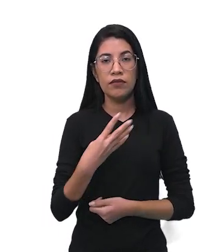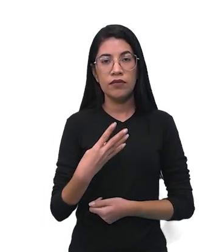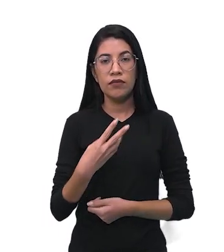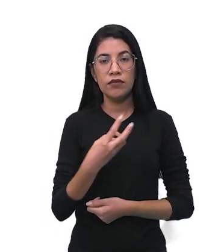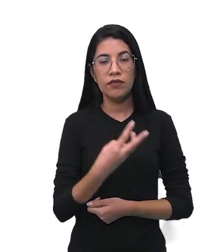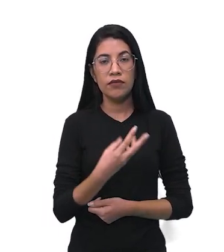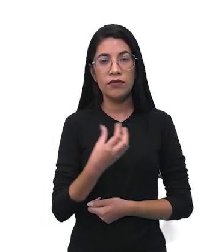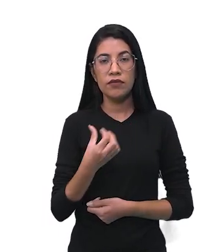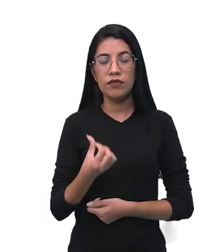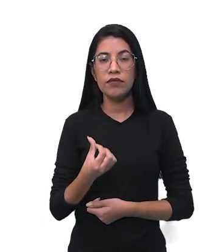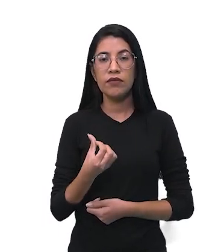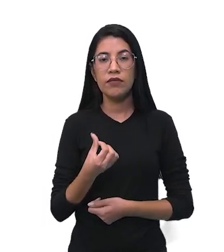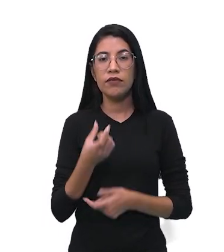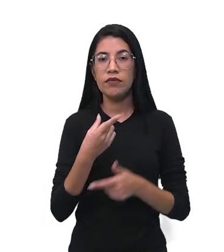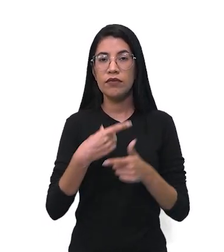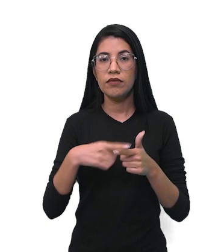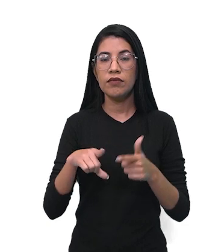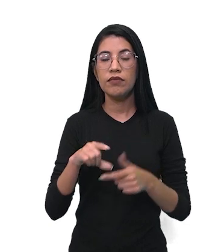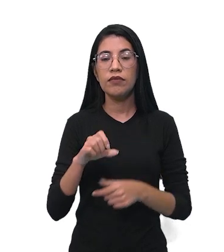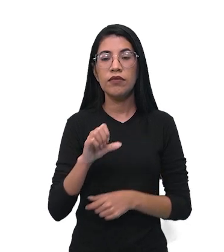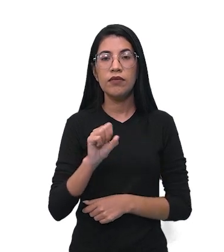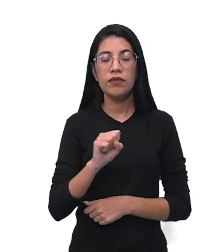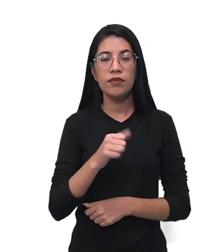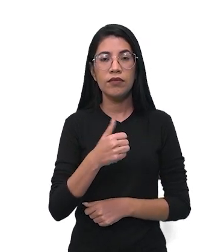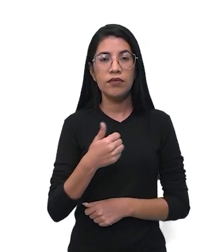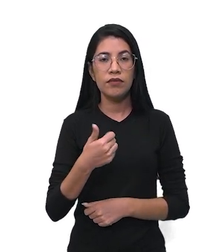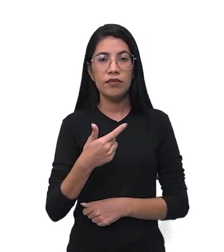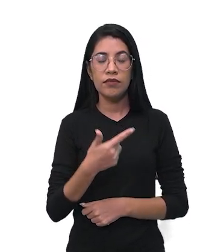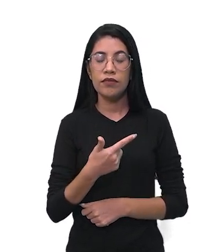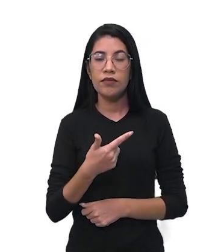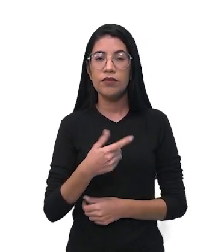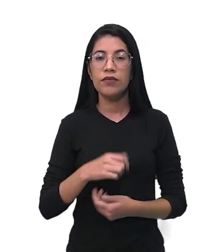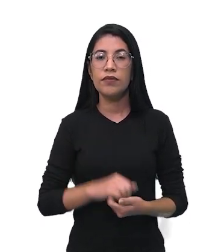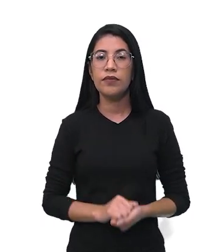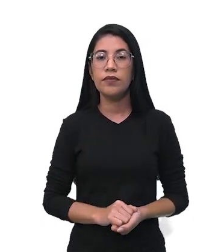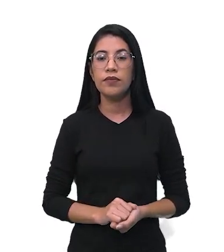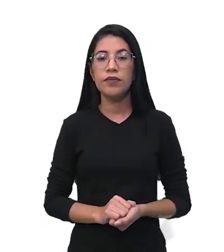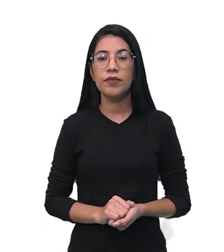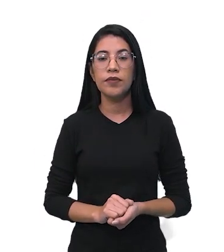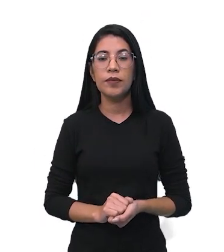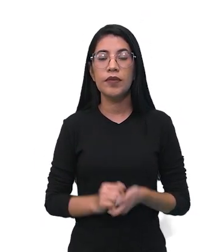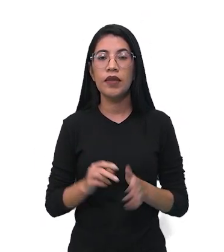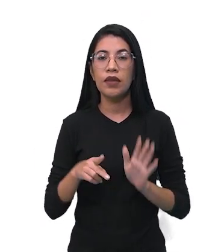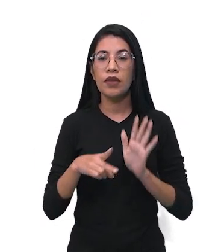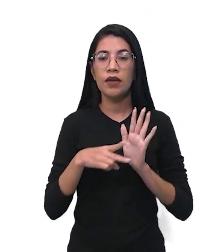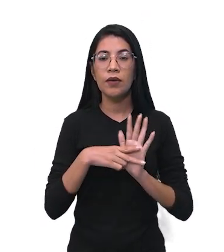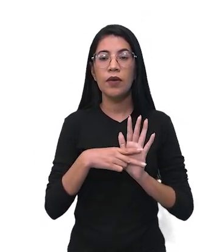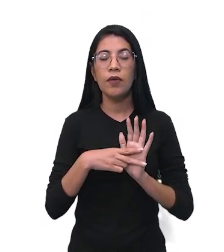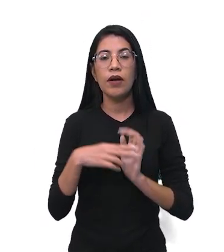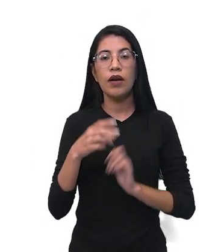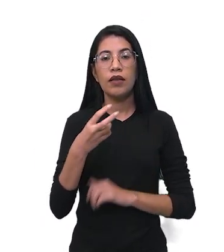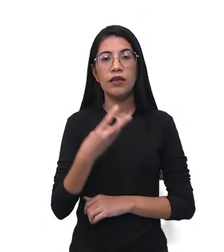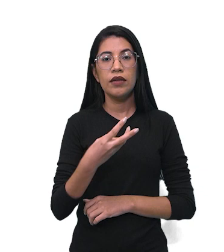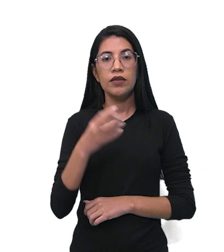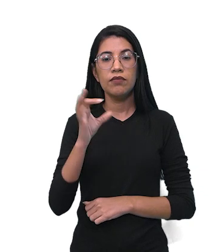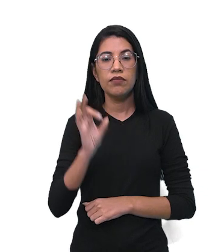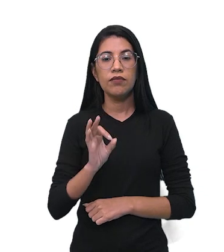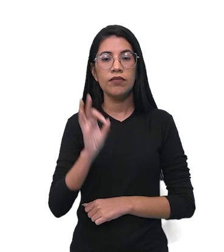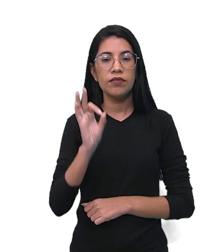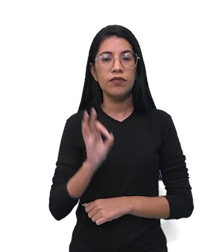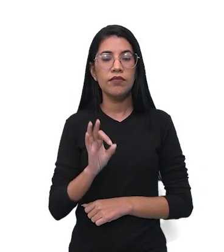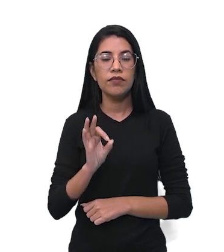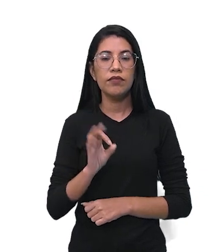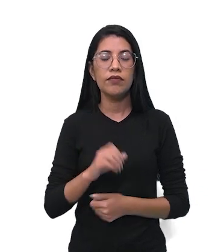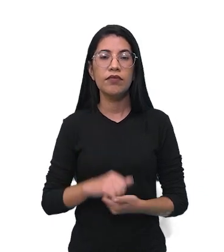2.436 dividido por 812 vai dar 3%. Então o valor de